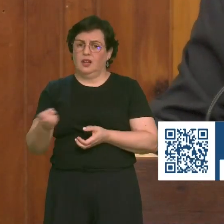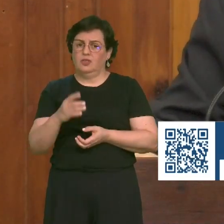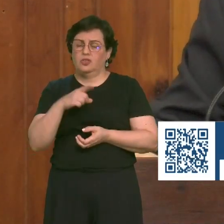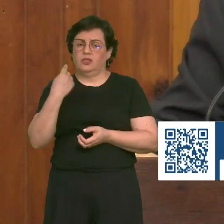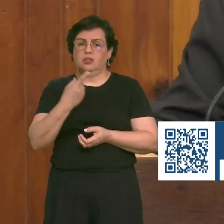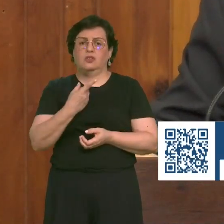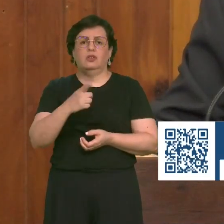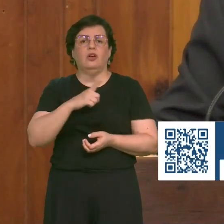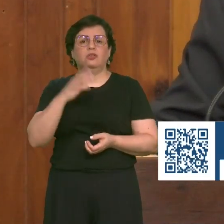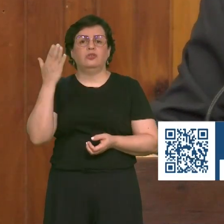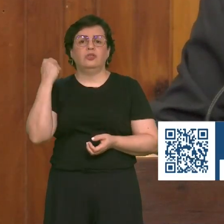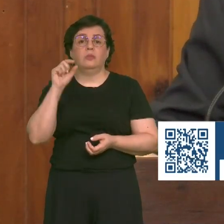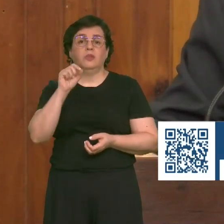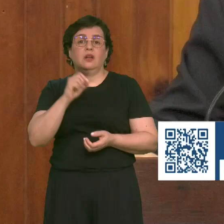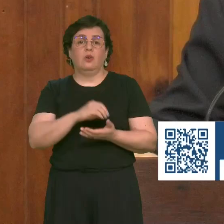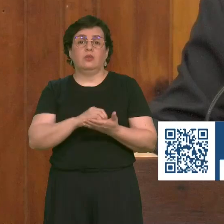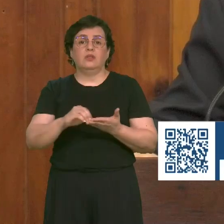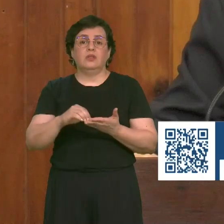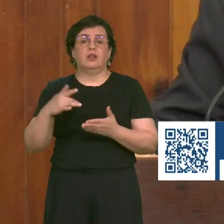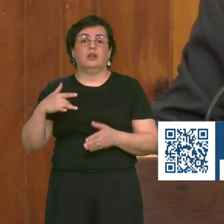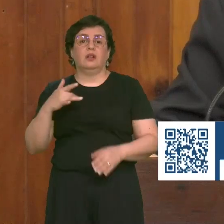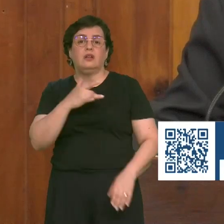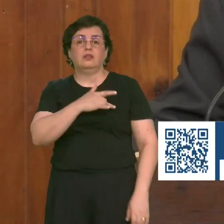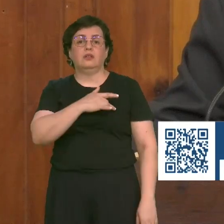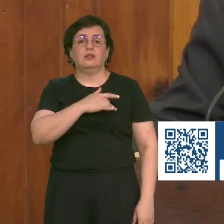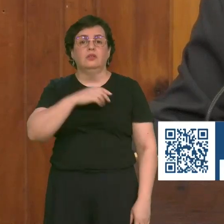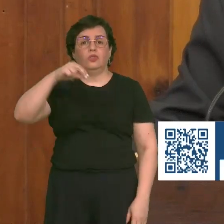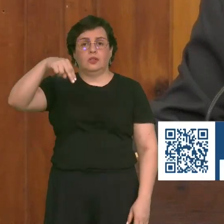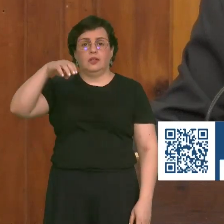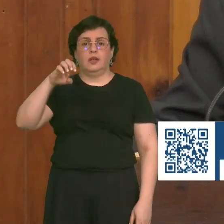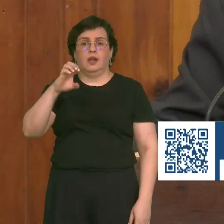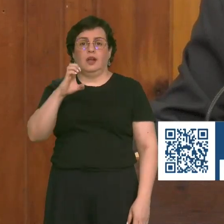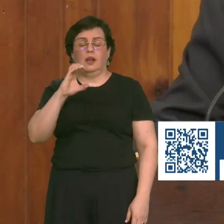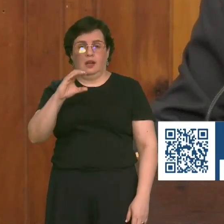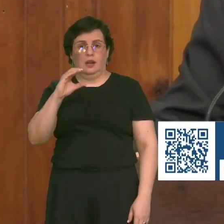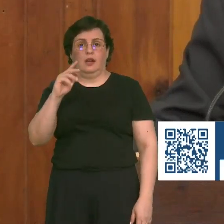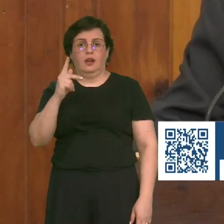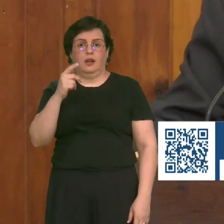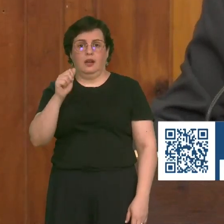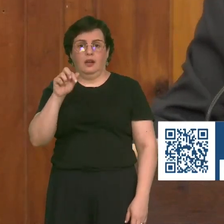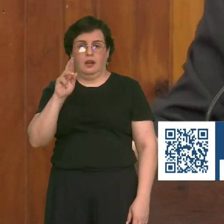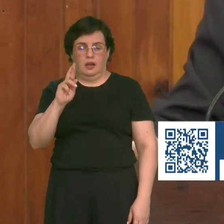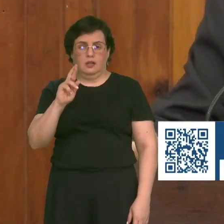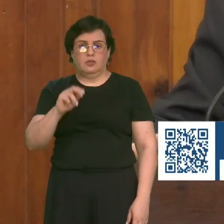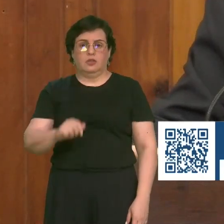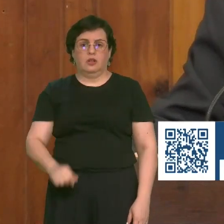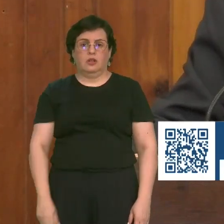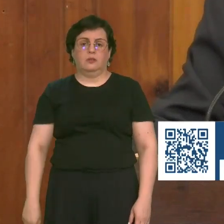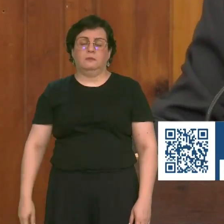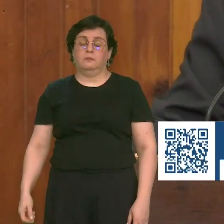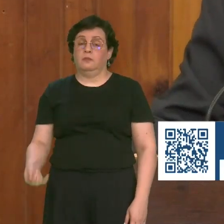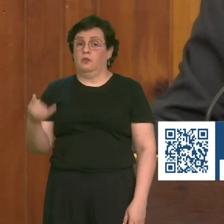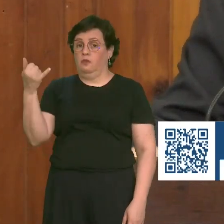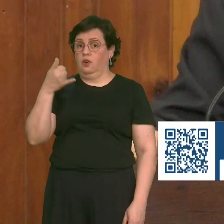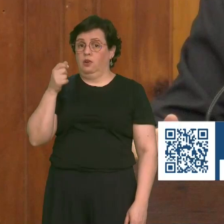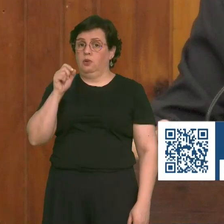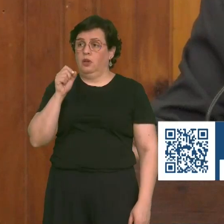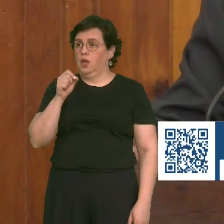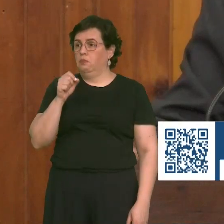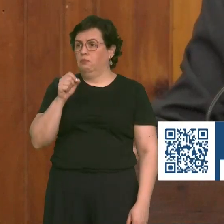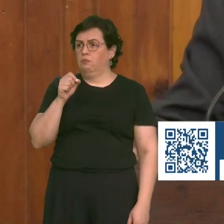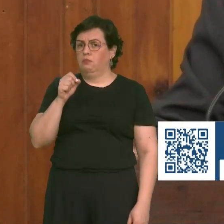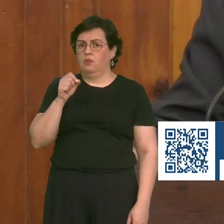é que o secretário da saúde Imperador Rogério nos disse que ele não